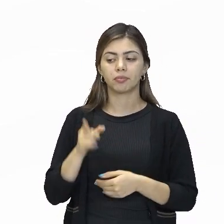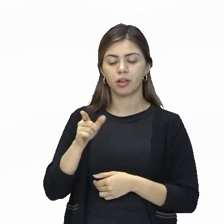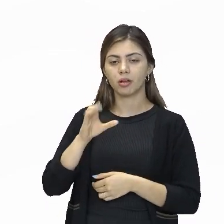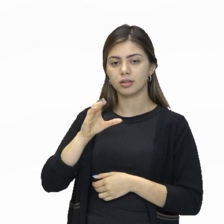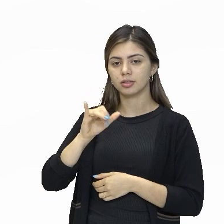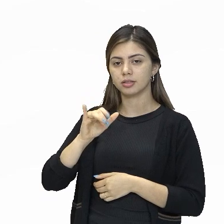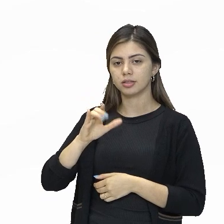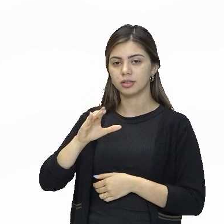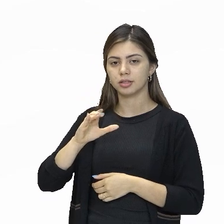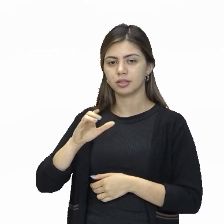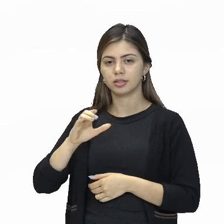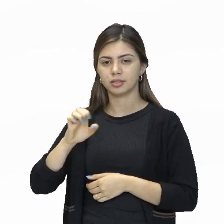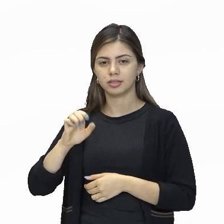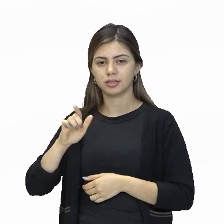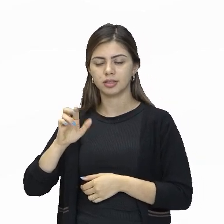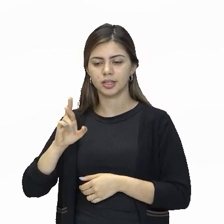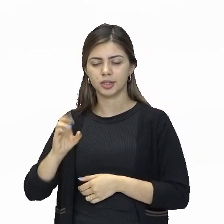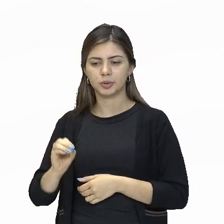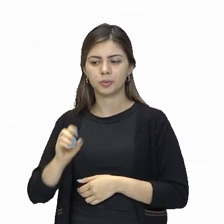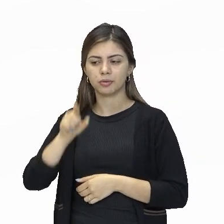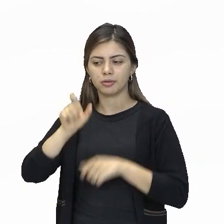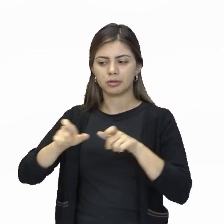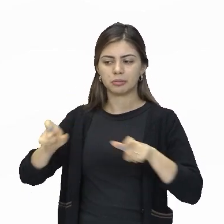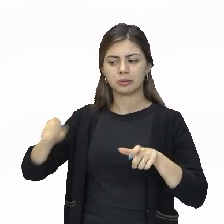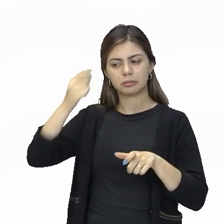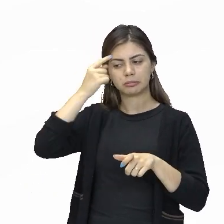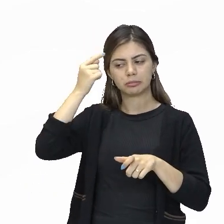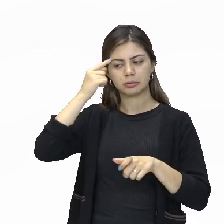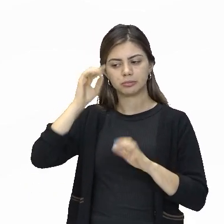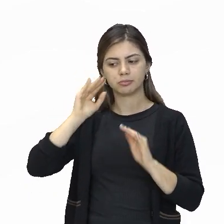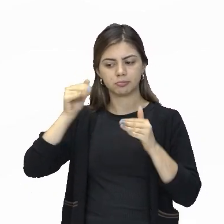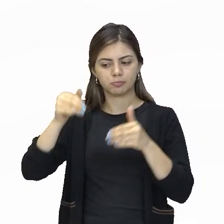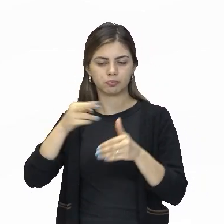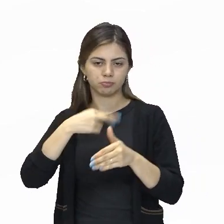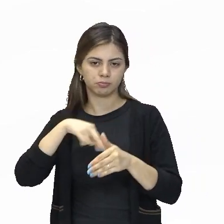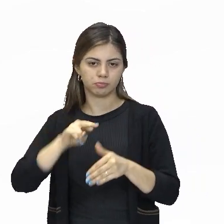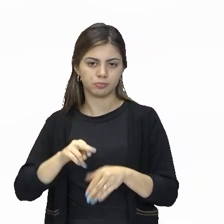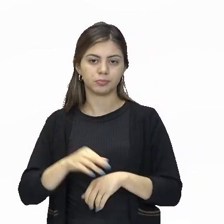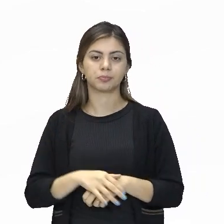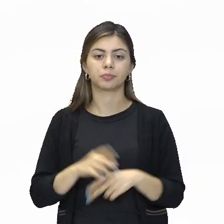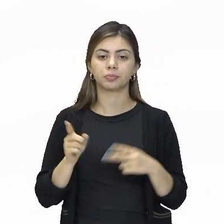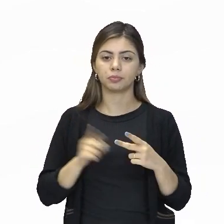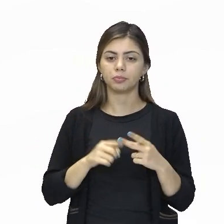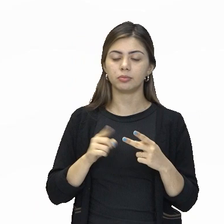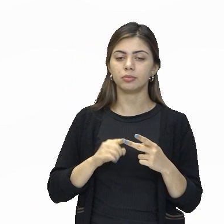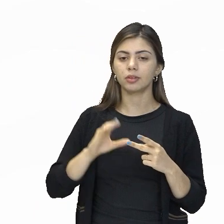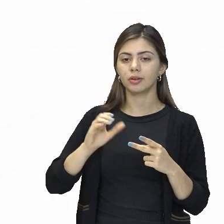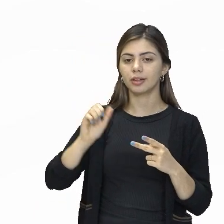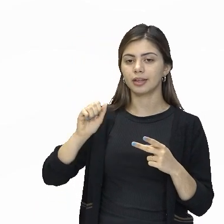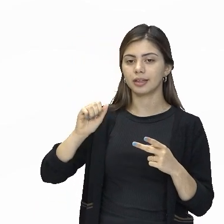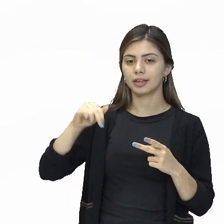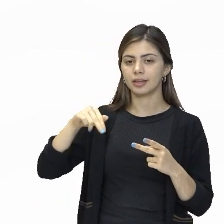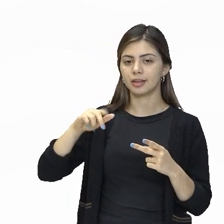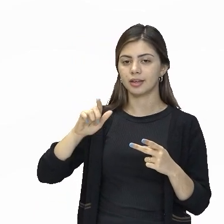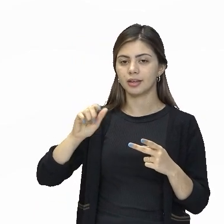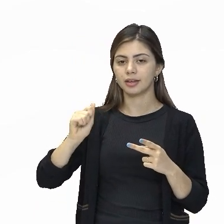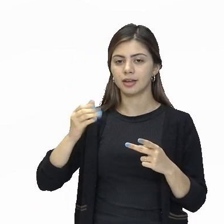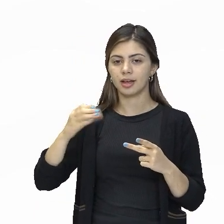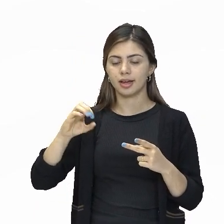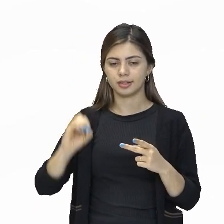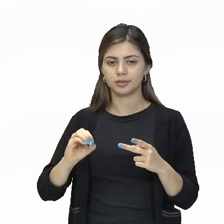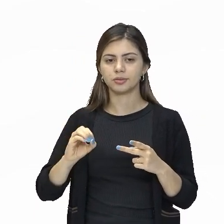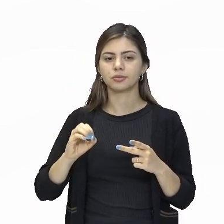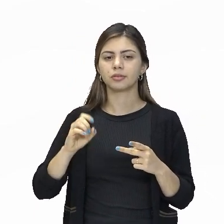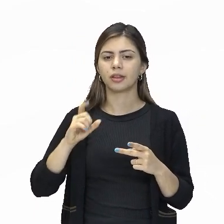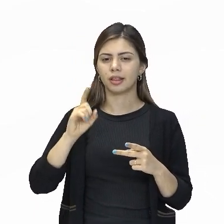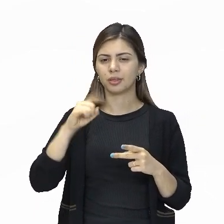esse lado porque as pessoas estavam com muito fanatismo. Teve também o fenômeno do cangaço, né? O fenômeno do cangaço tem uma